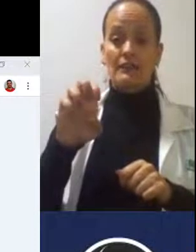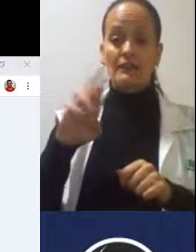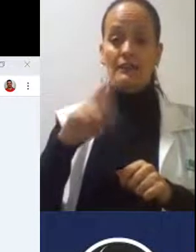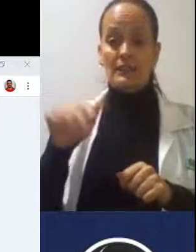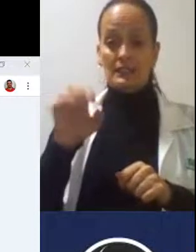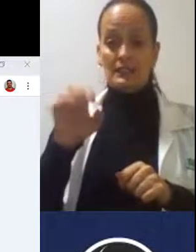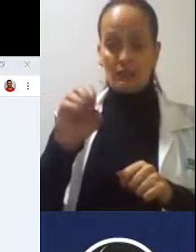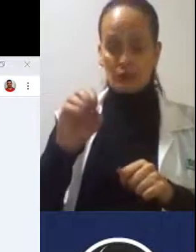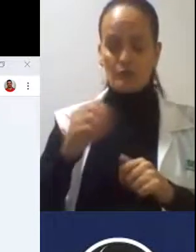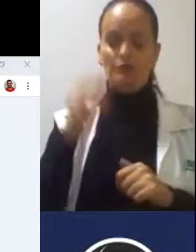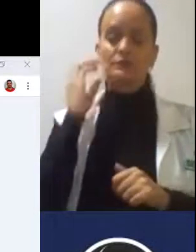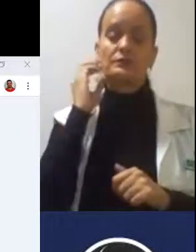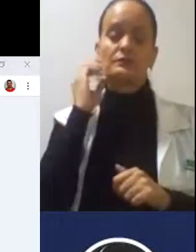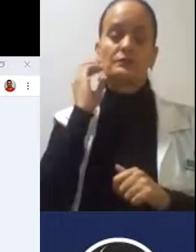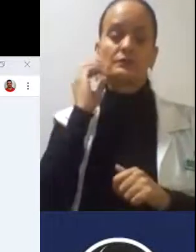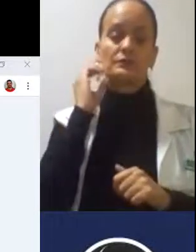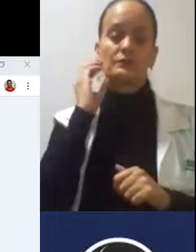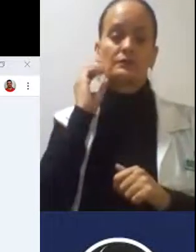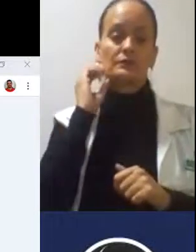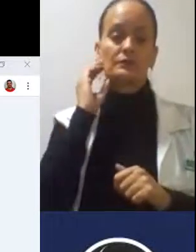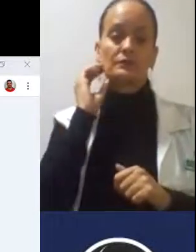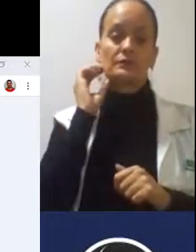Então, deixa eu colocar de preto aqui.